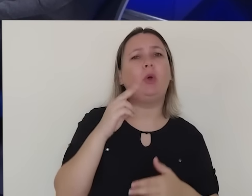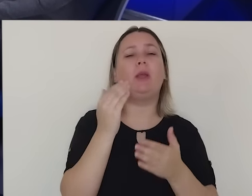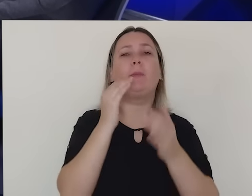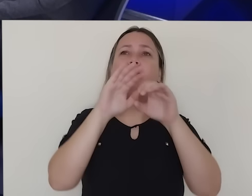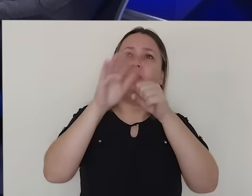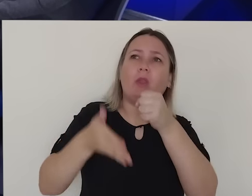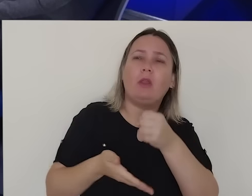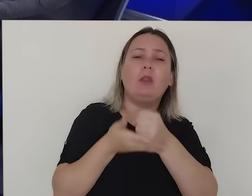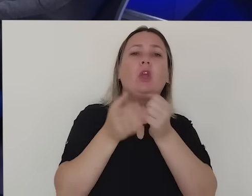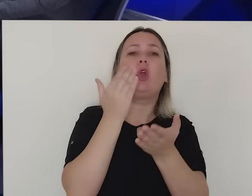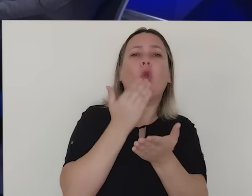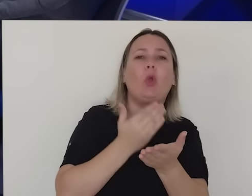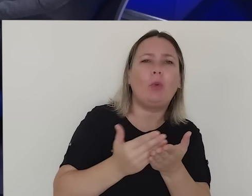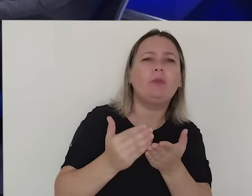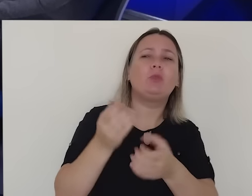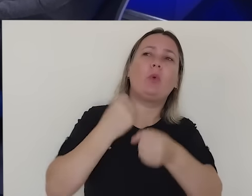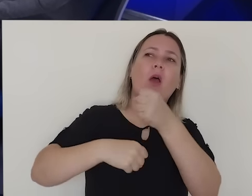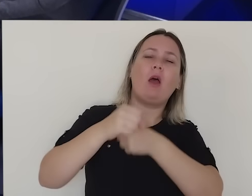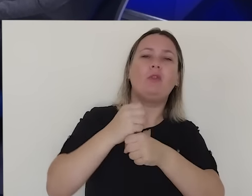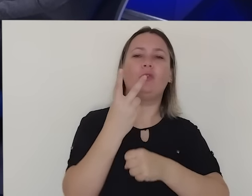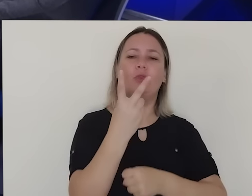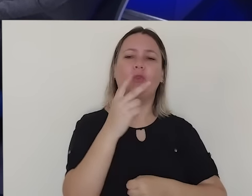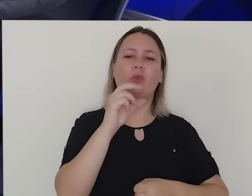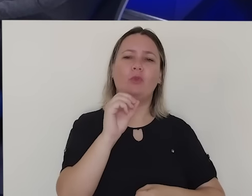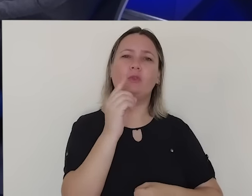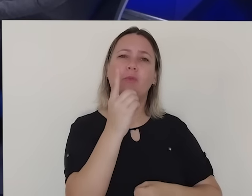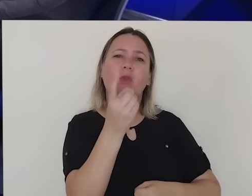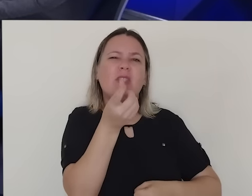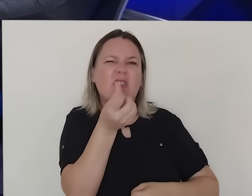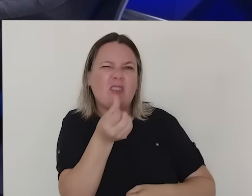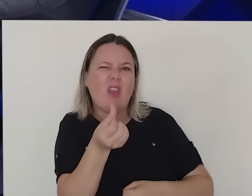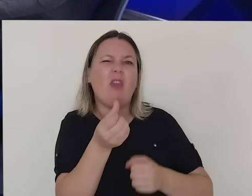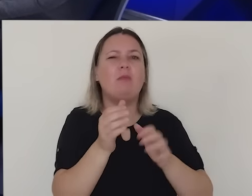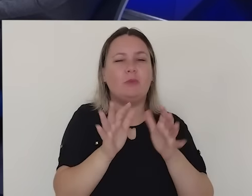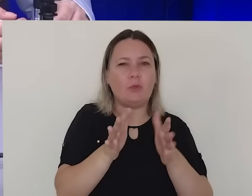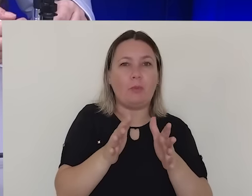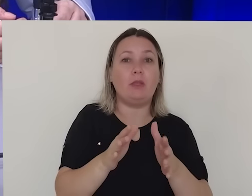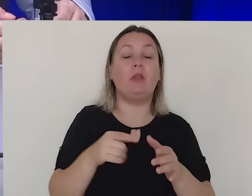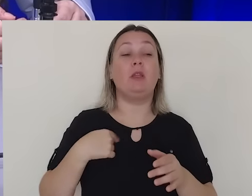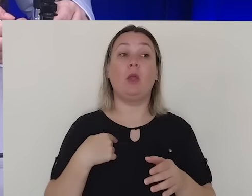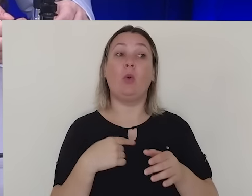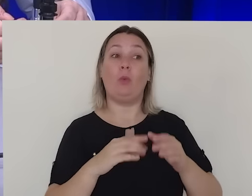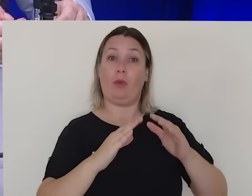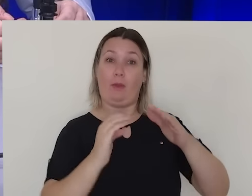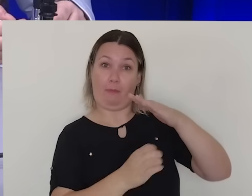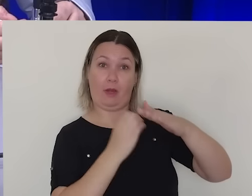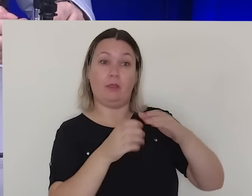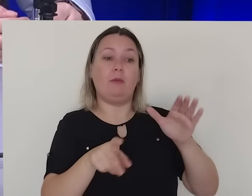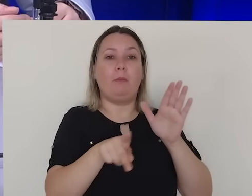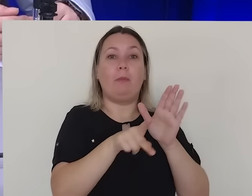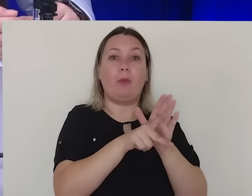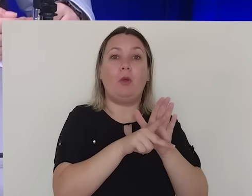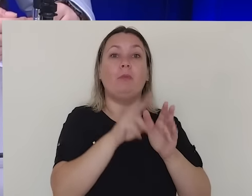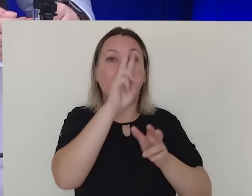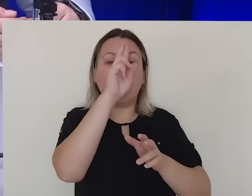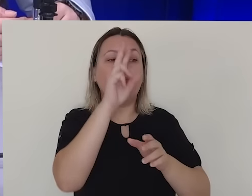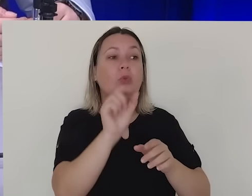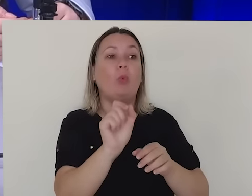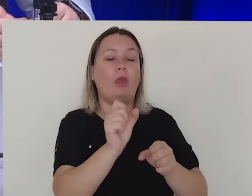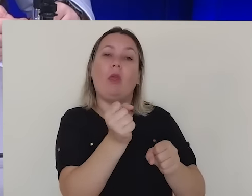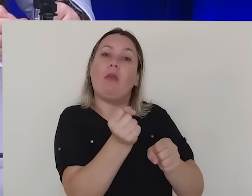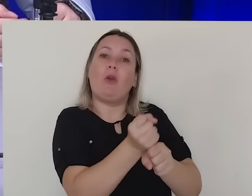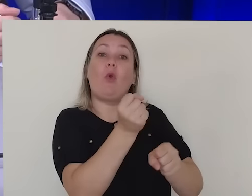2000 e final de 2016 né a Tegra é uma incorporadora que constrói né então nossas primeiras discussões foi pô por que que nós queremos ser